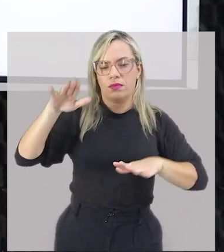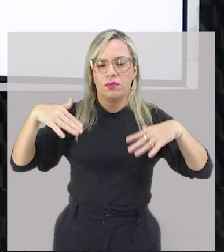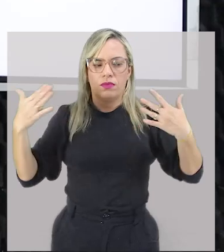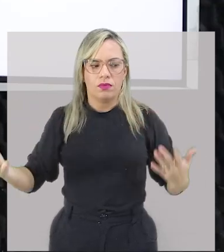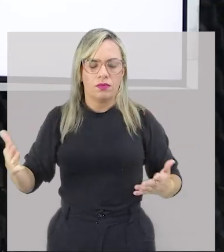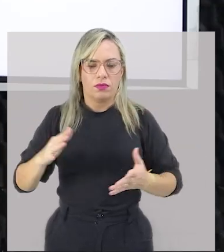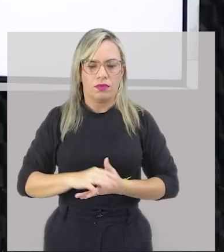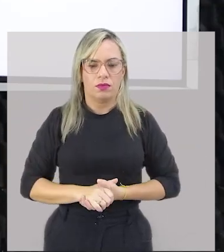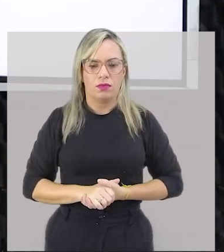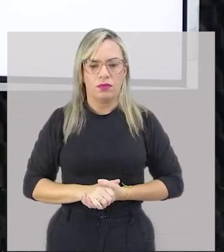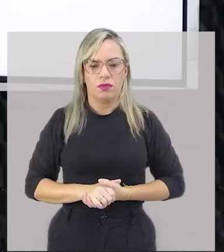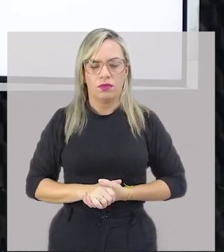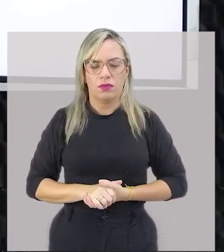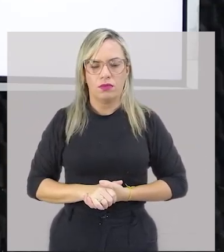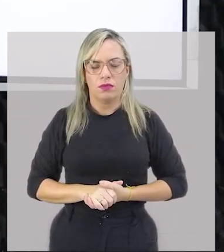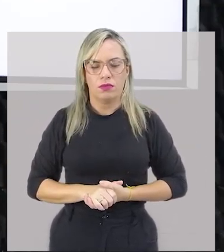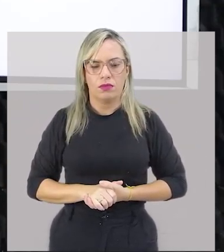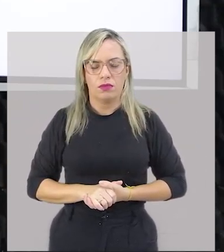é uma